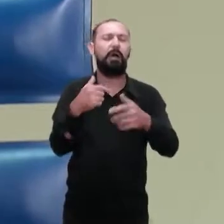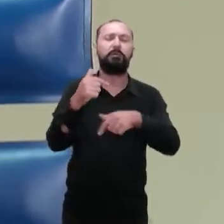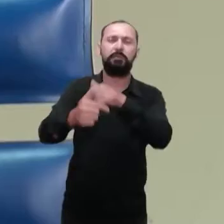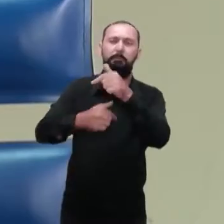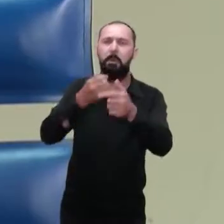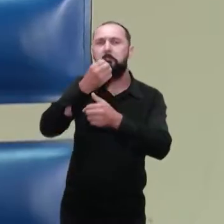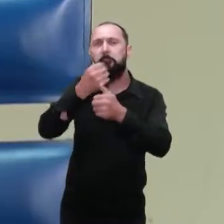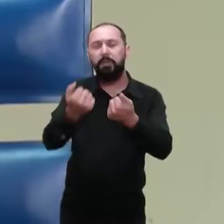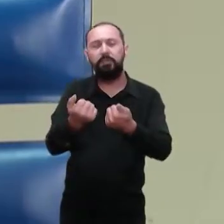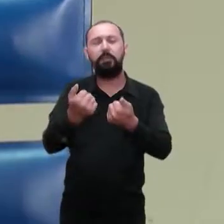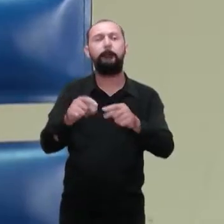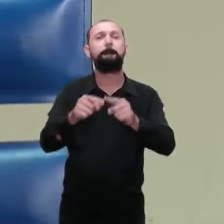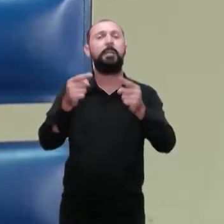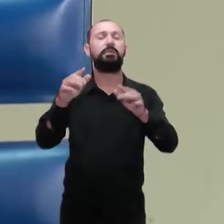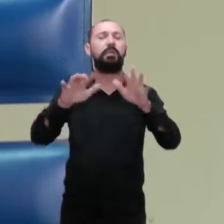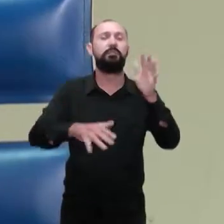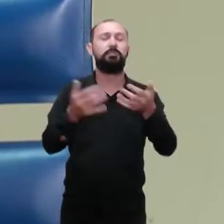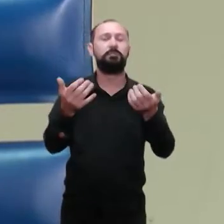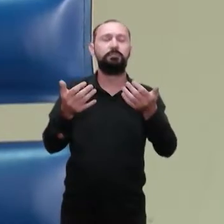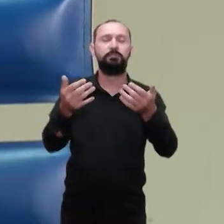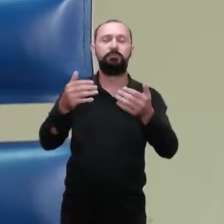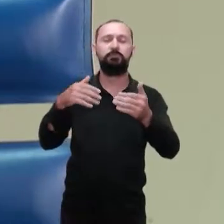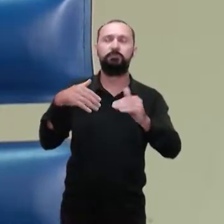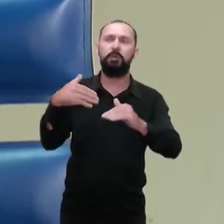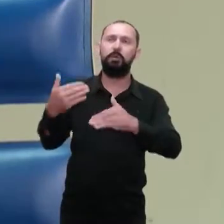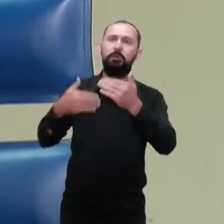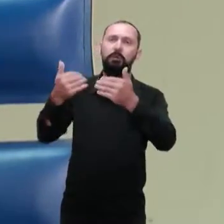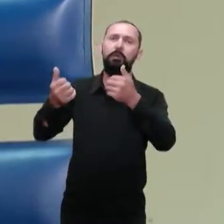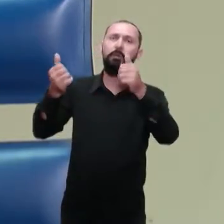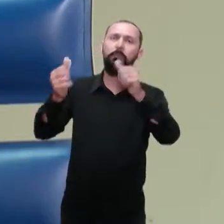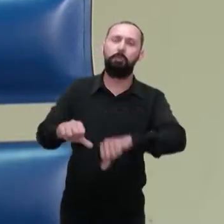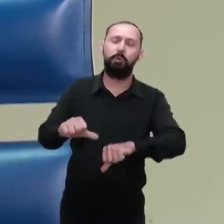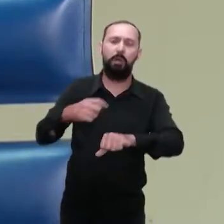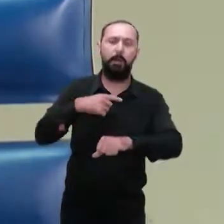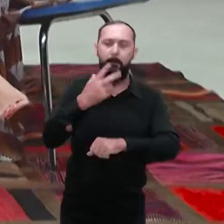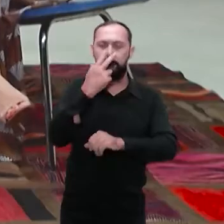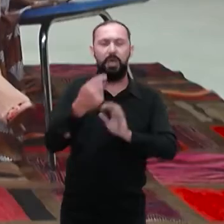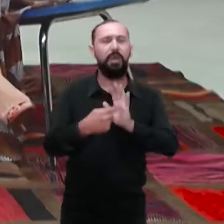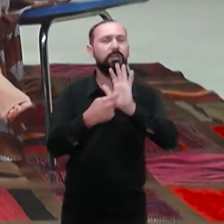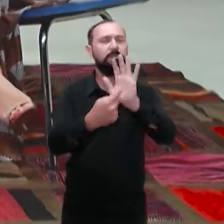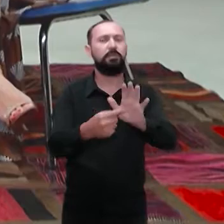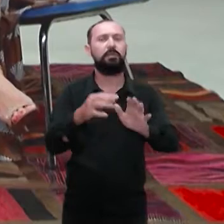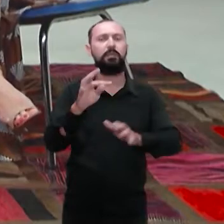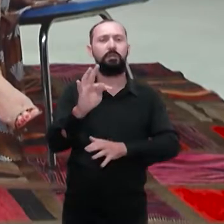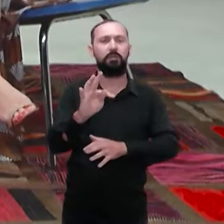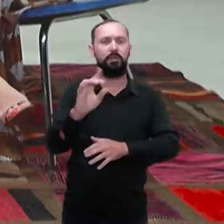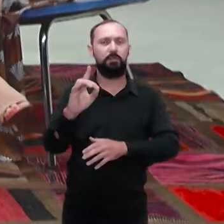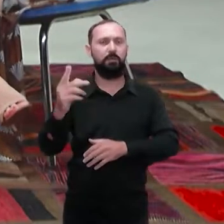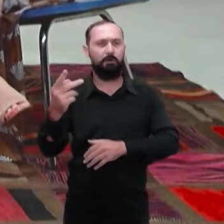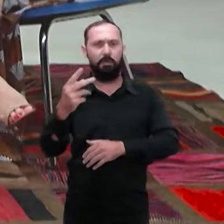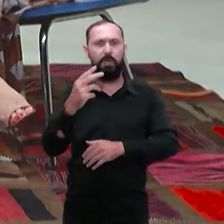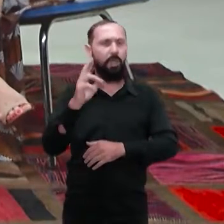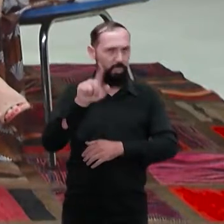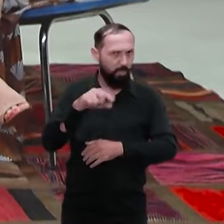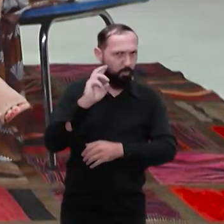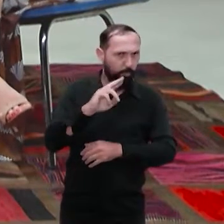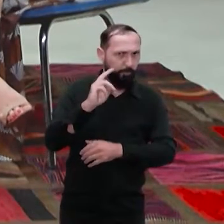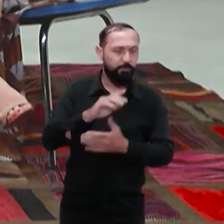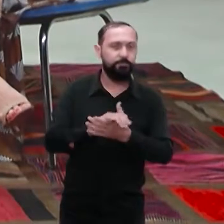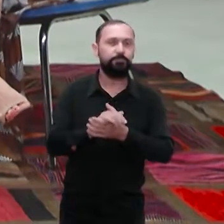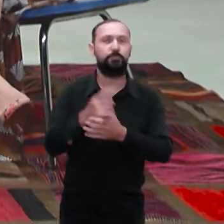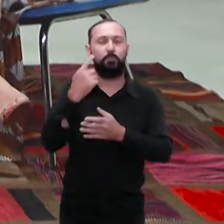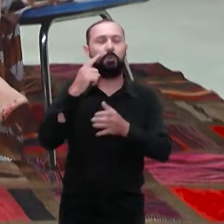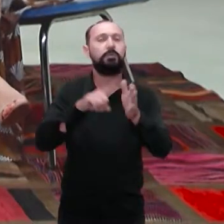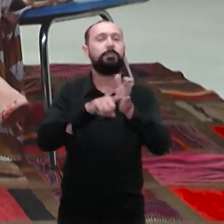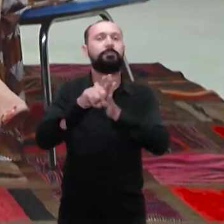bom resultado, um bom rendimento no trabalho, mas de repente, às vezes, nesse relatório sai que ele tem TDAH.